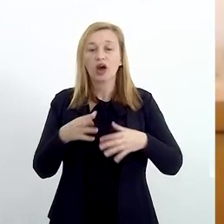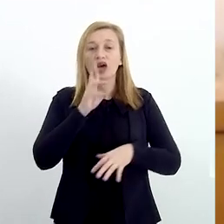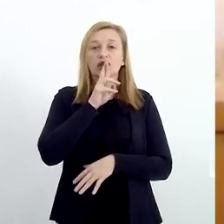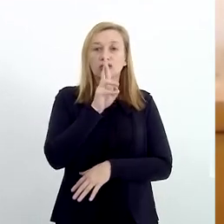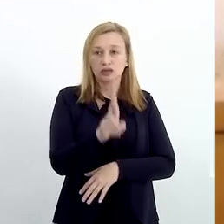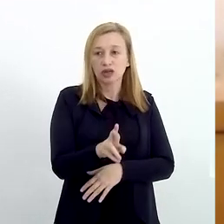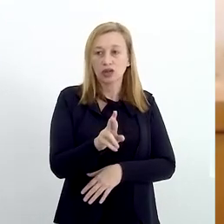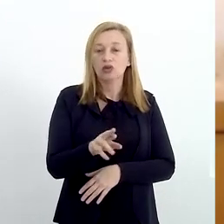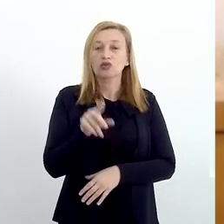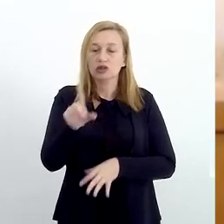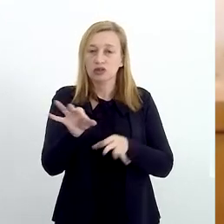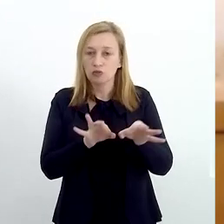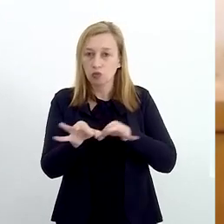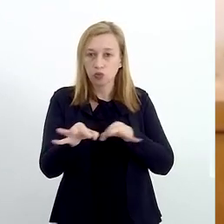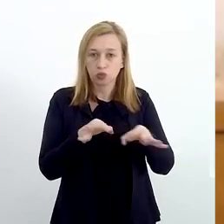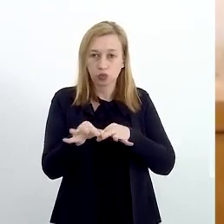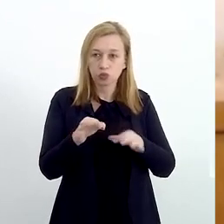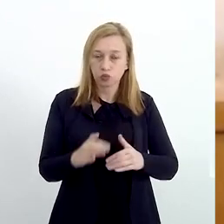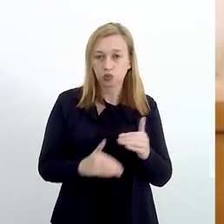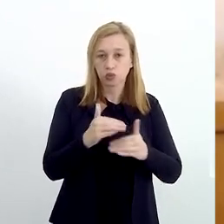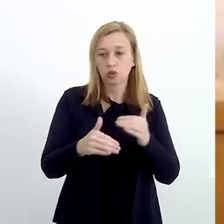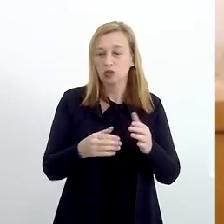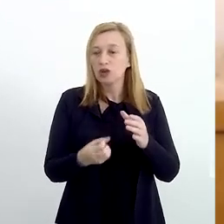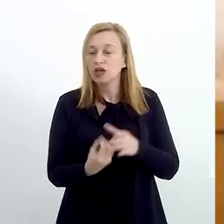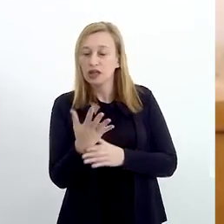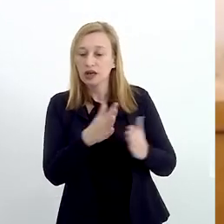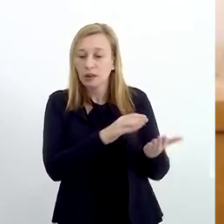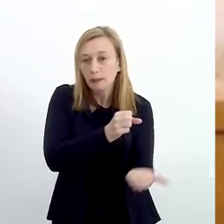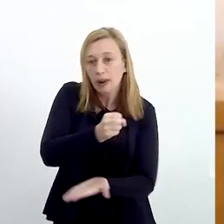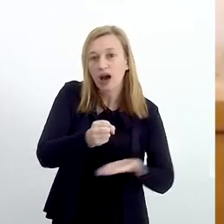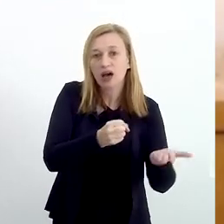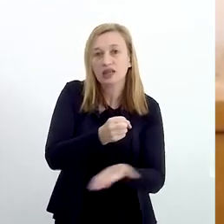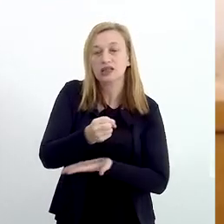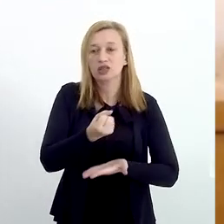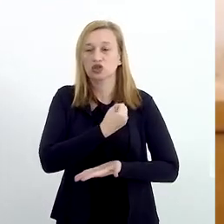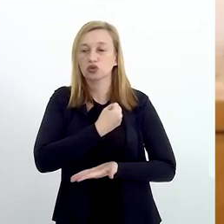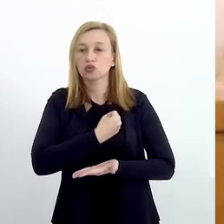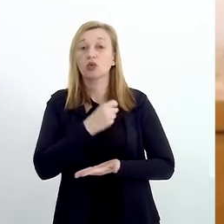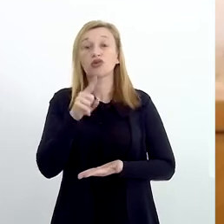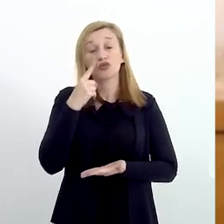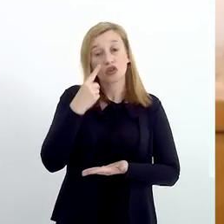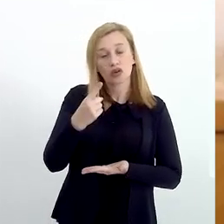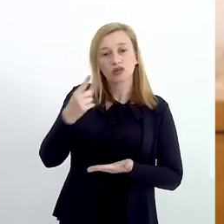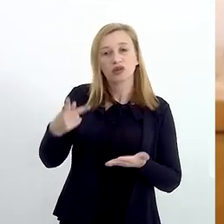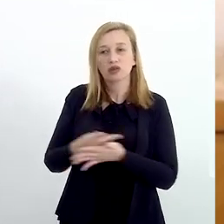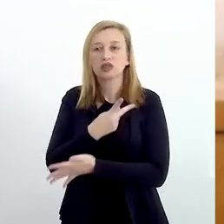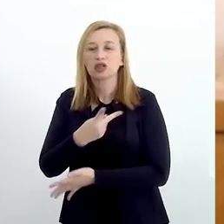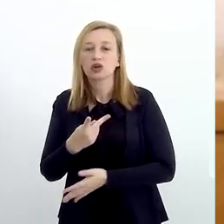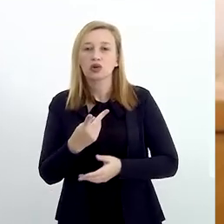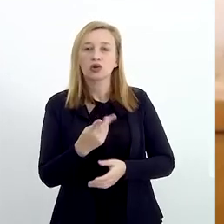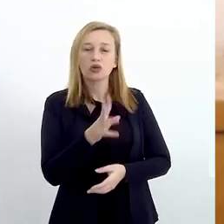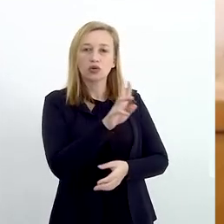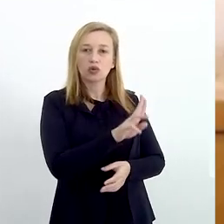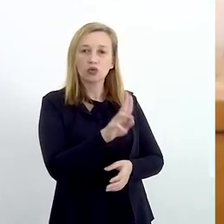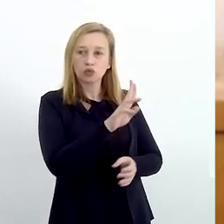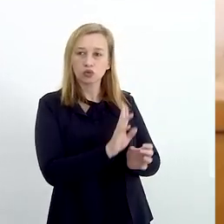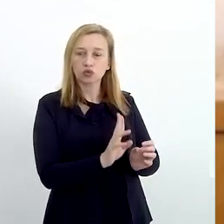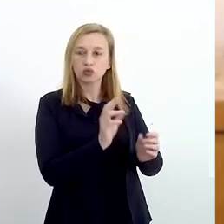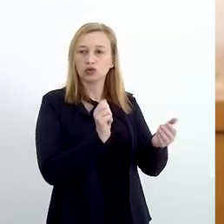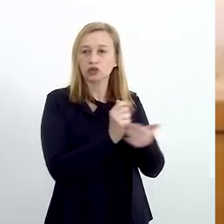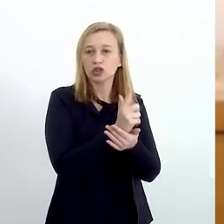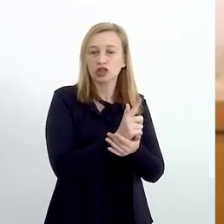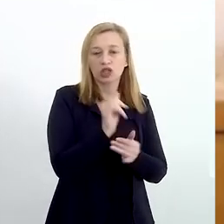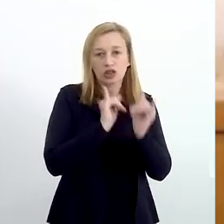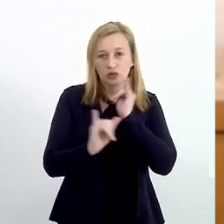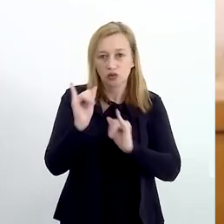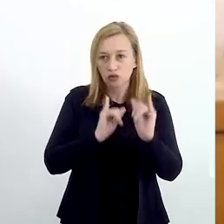rede resultado quando você organiza o processo quando você cria base de dados Olha o que que vai acontecer o consumidor e